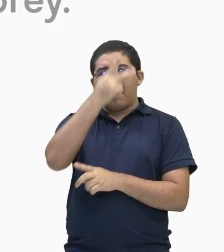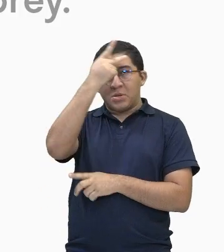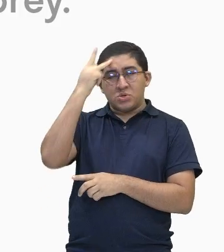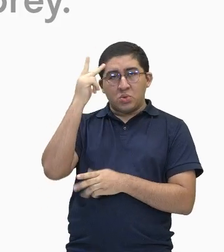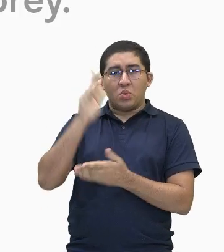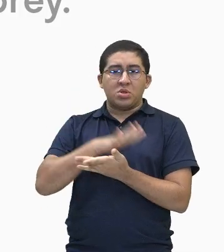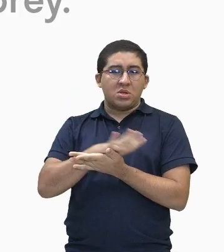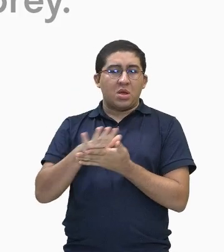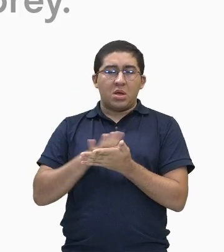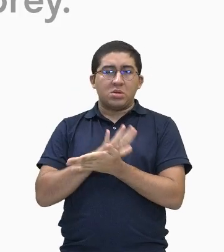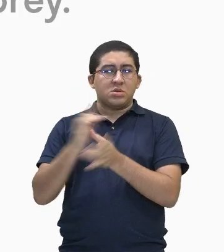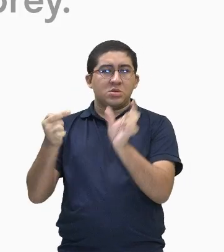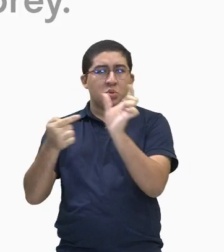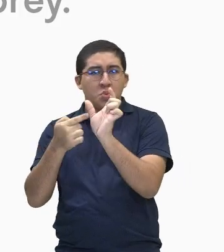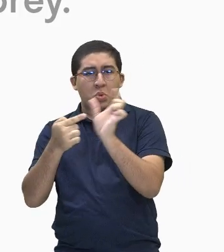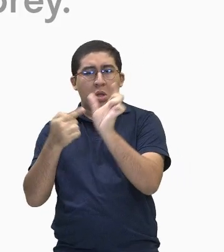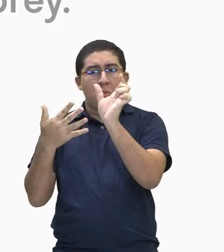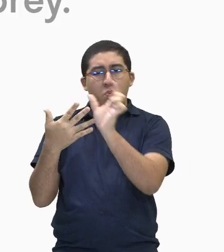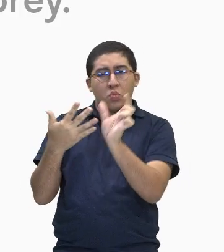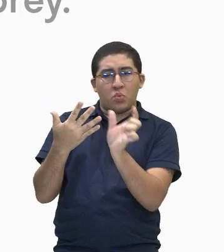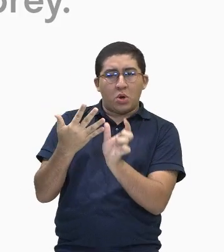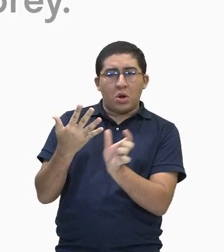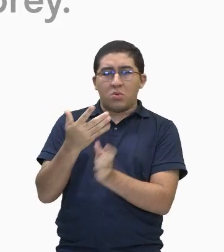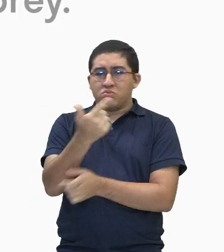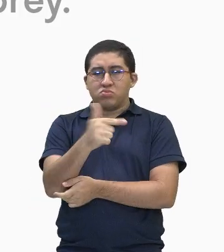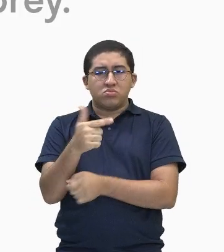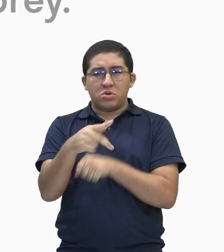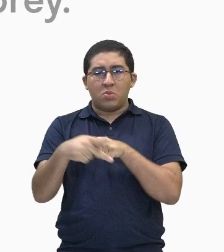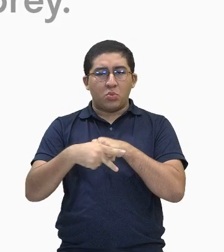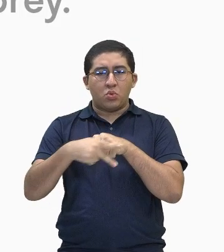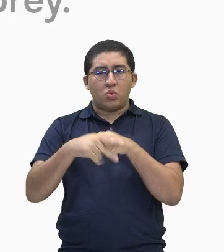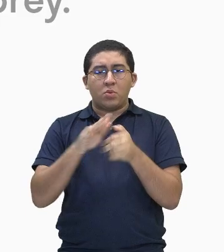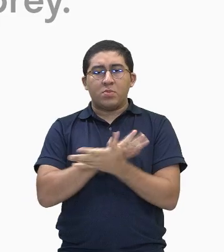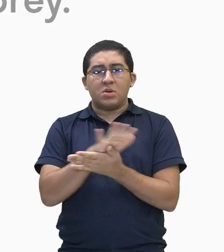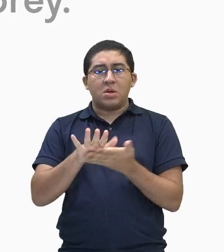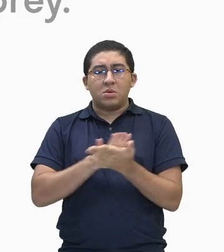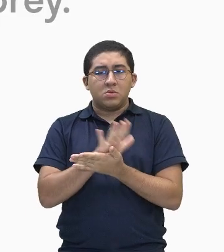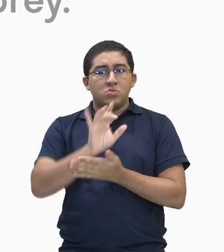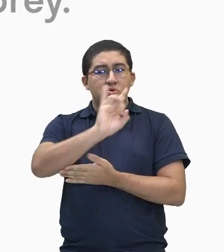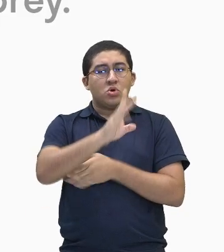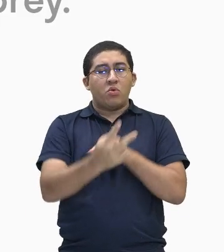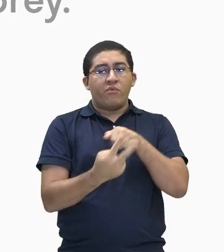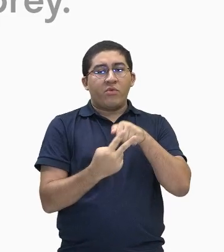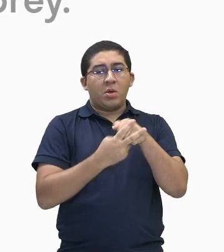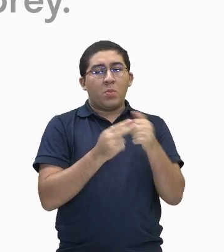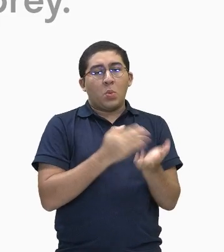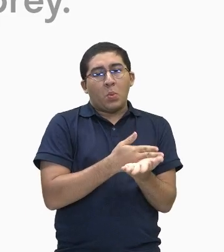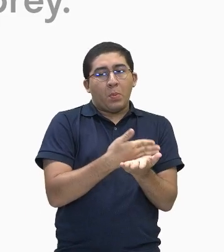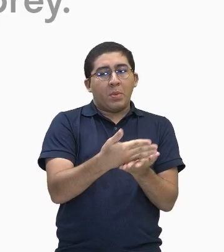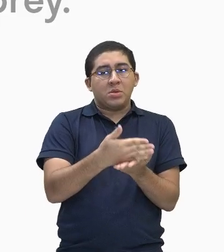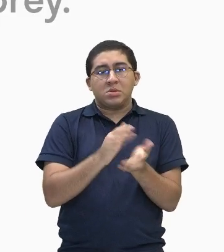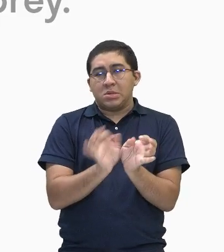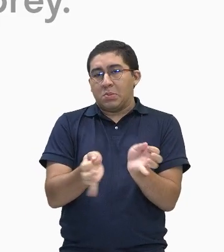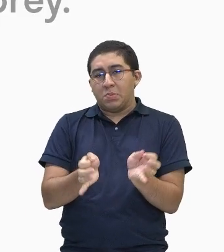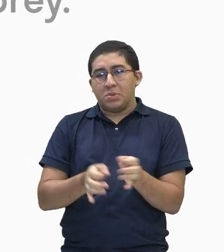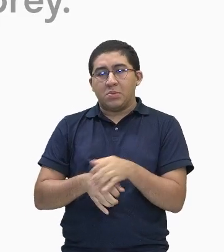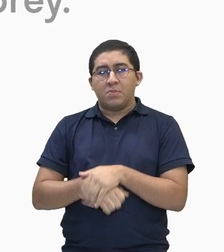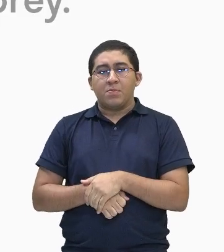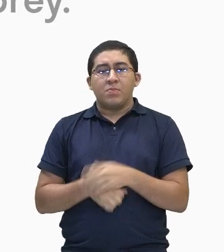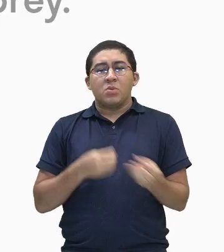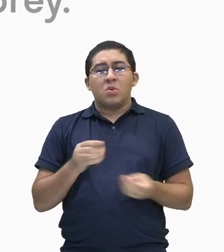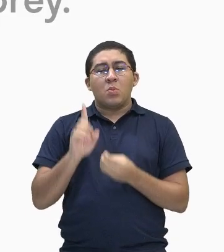tem sujeito como nós conhecemos, pronomes, tá bom? Aqui eu tenho o verbo com gerúndio.